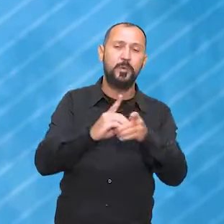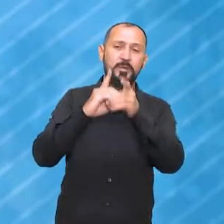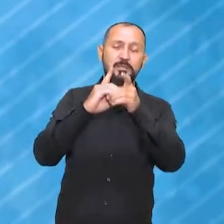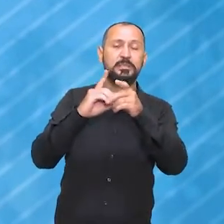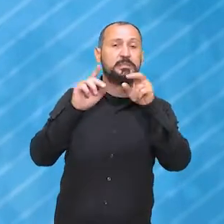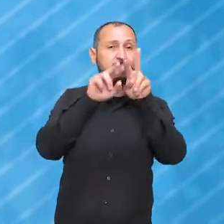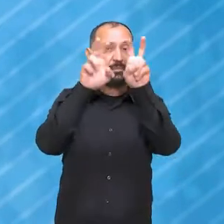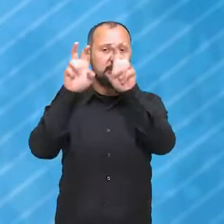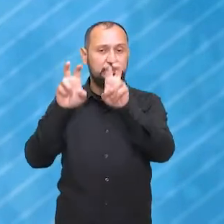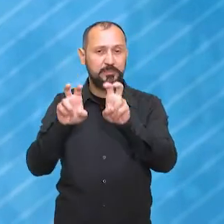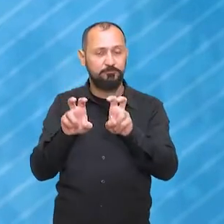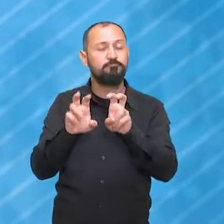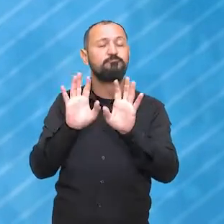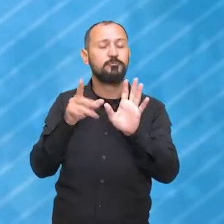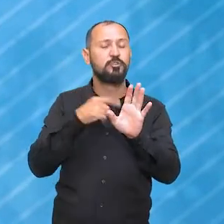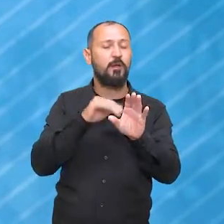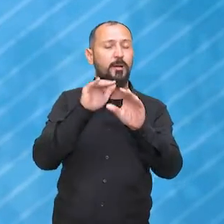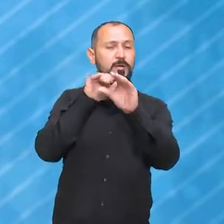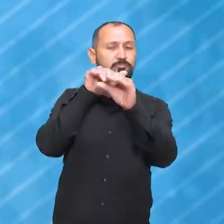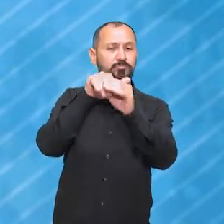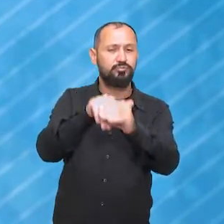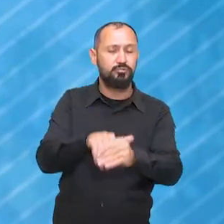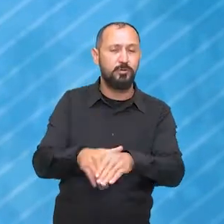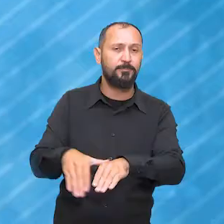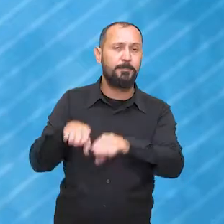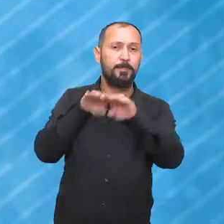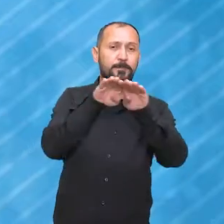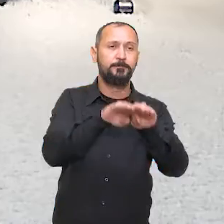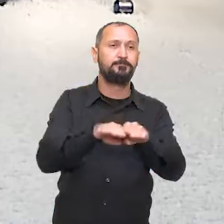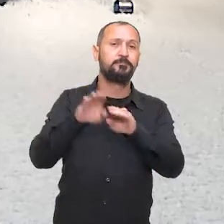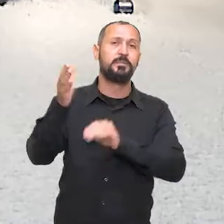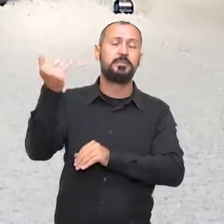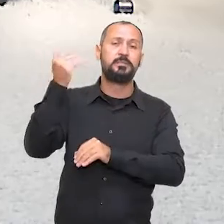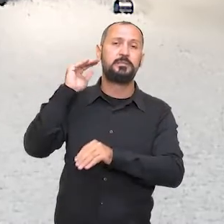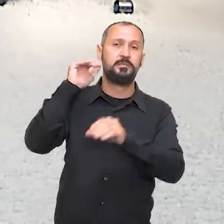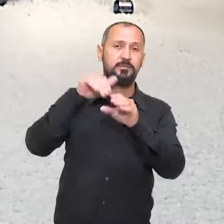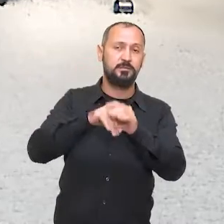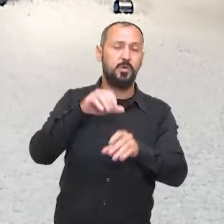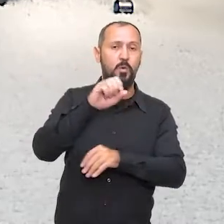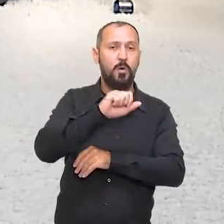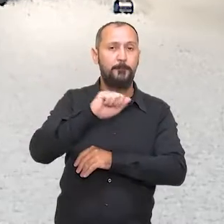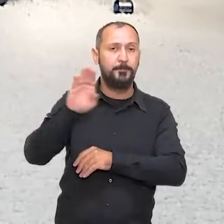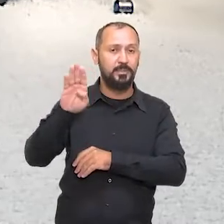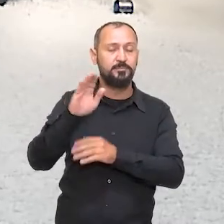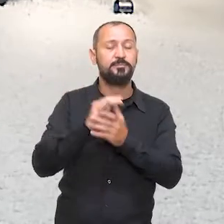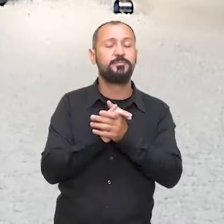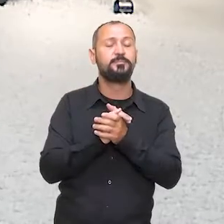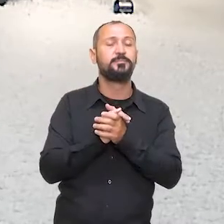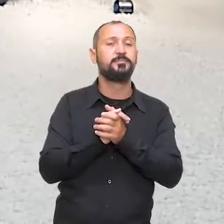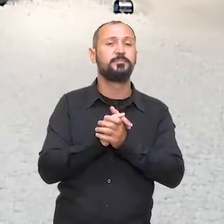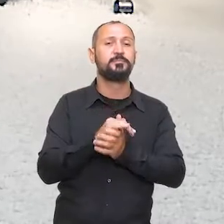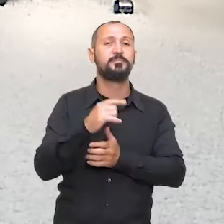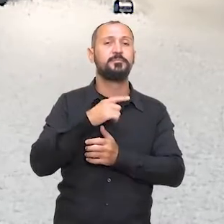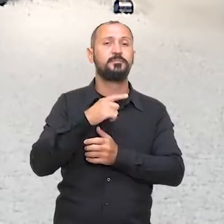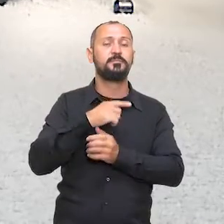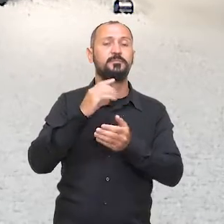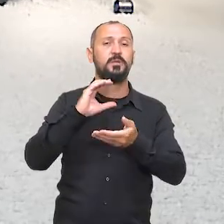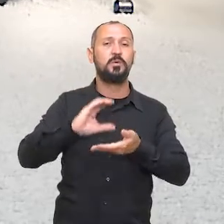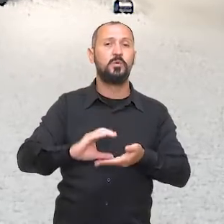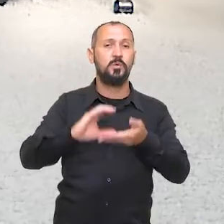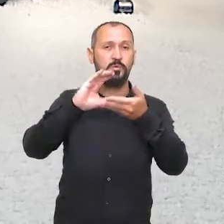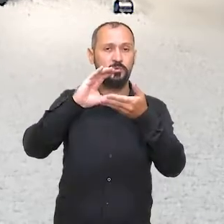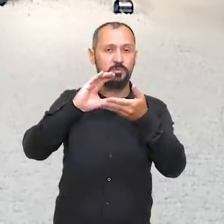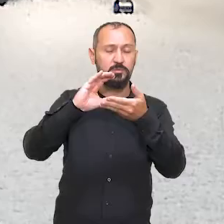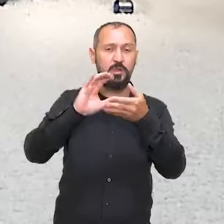gente tratar esses assuntos. Nós tivemos uma votação paritária, né, na última eleição da OAB, e a gente tem um